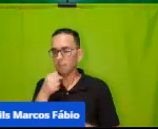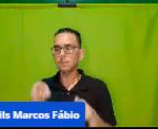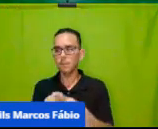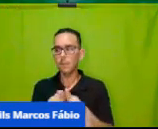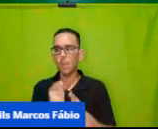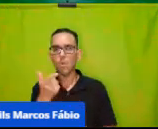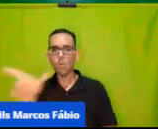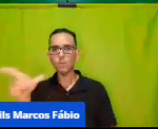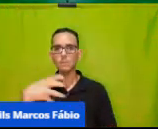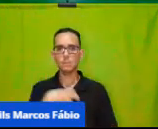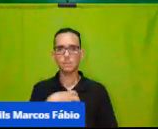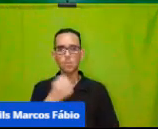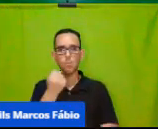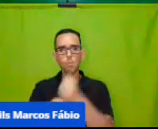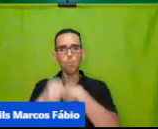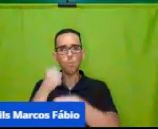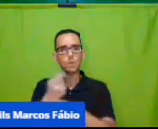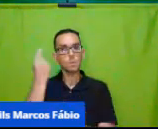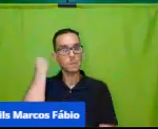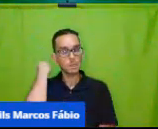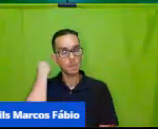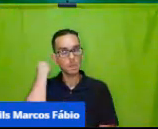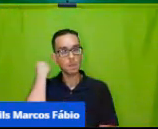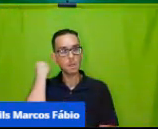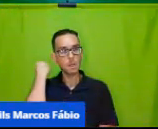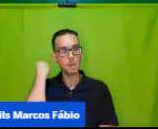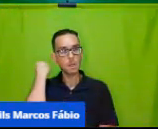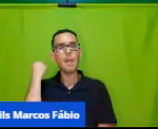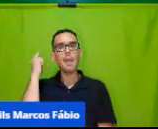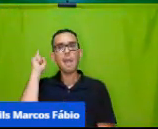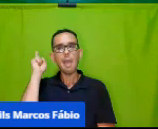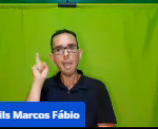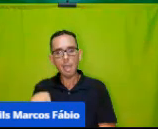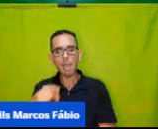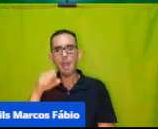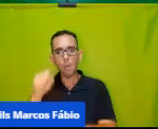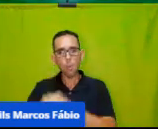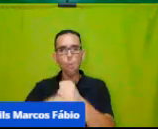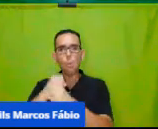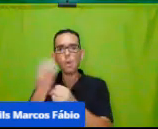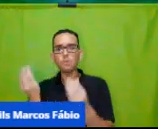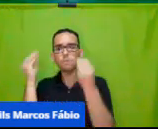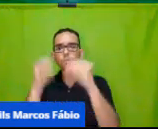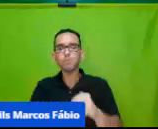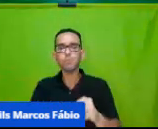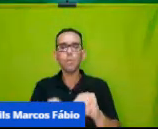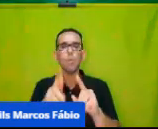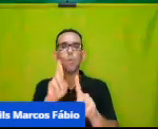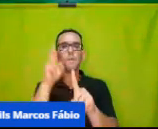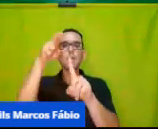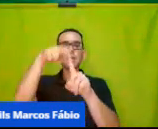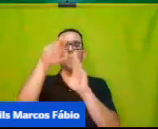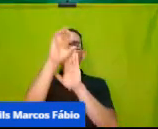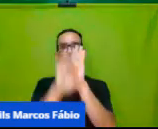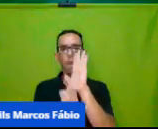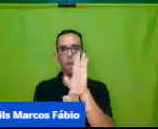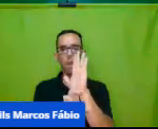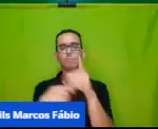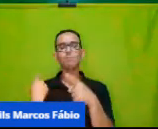situação, que o ano passado era o ano de nós implementarmos o referencial curricular da REME, que nós tínhamos acabado